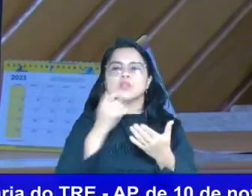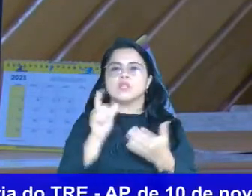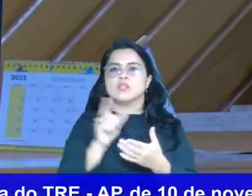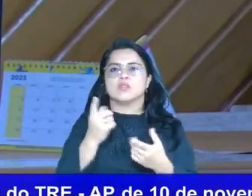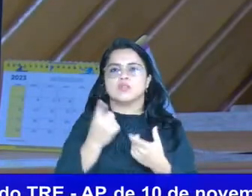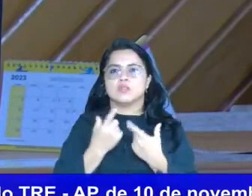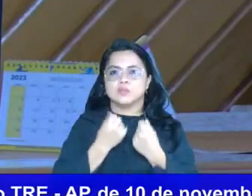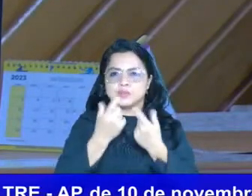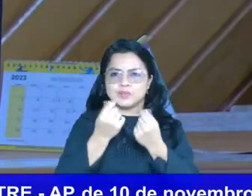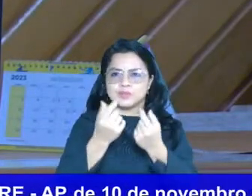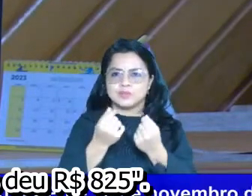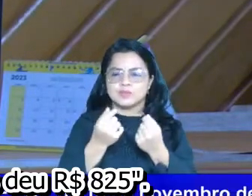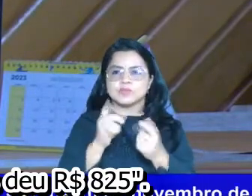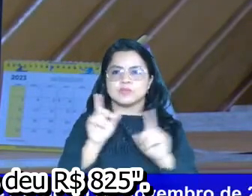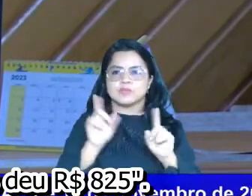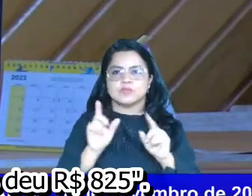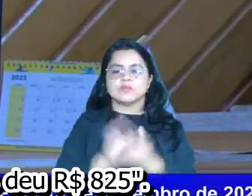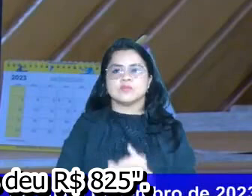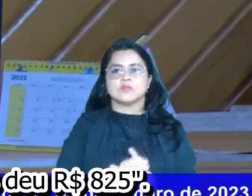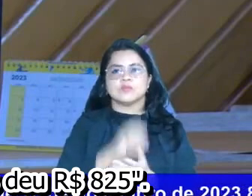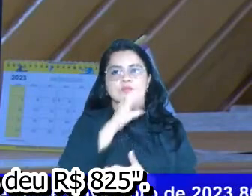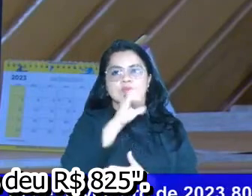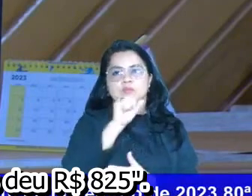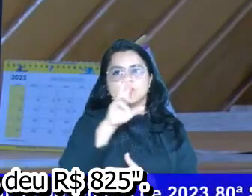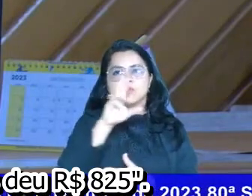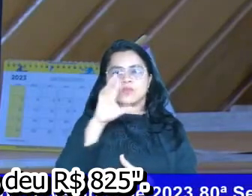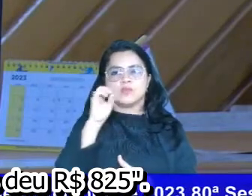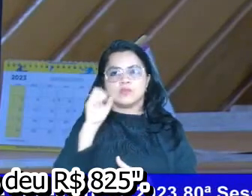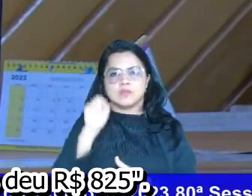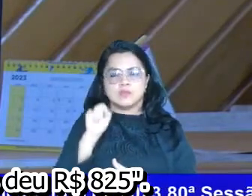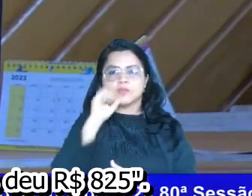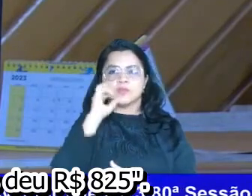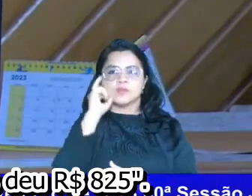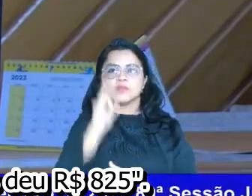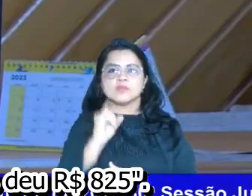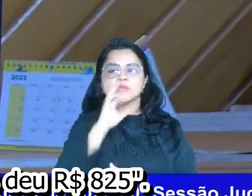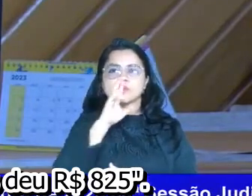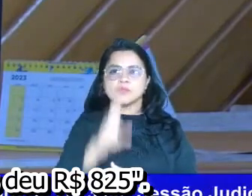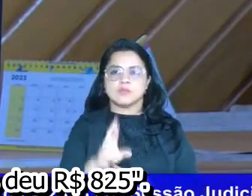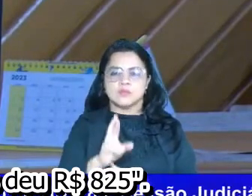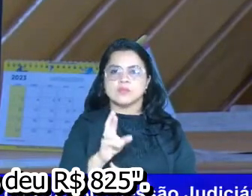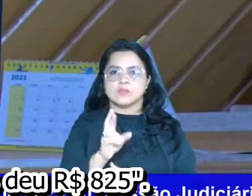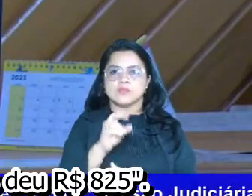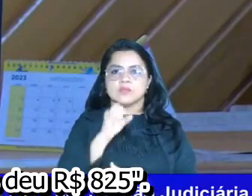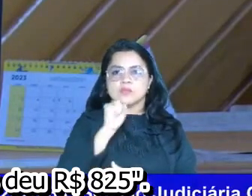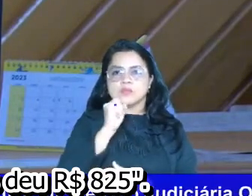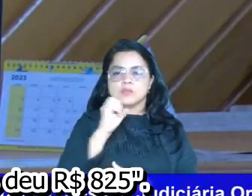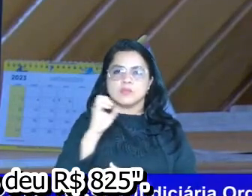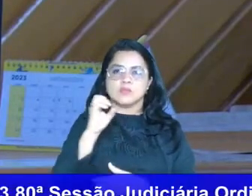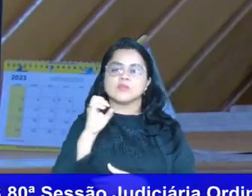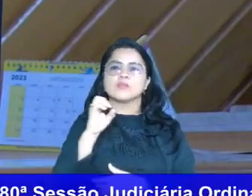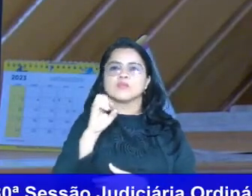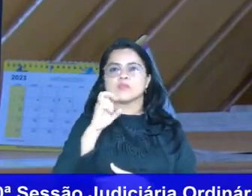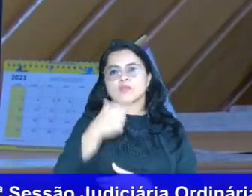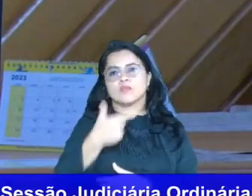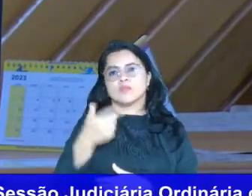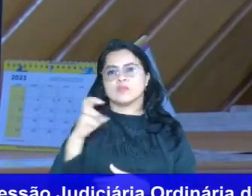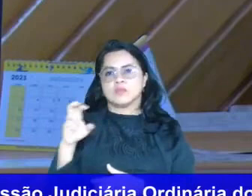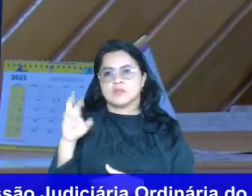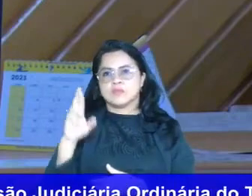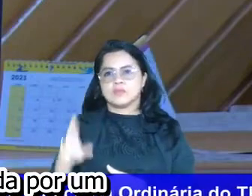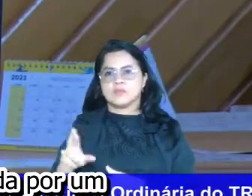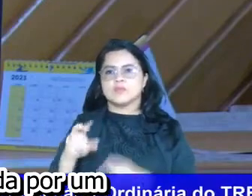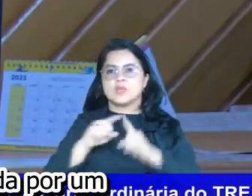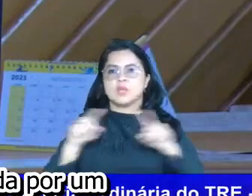valores. E Carlos Eduardo responde, então, Solange, as cestas deu R$ 825.